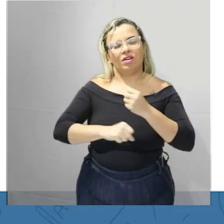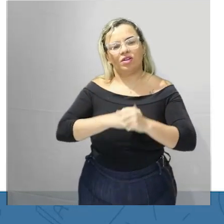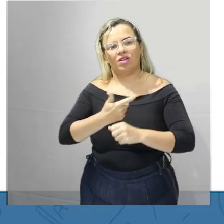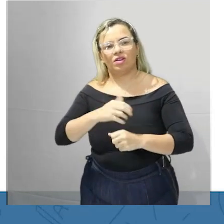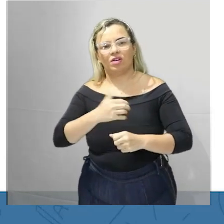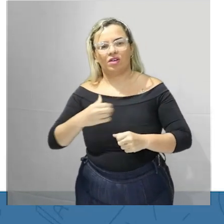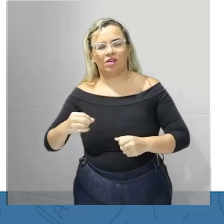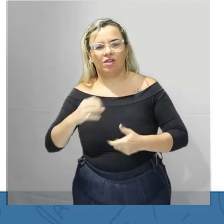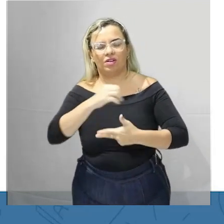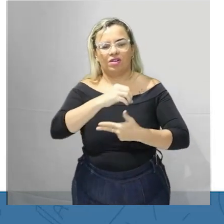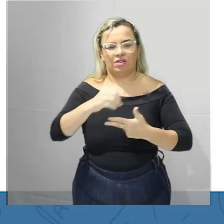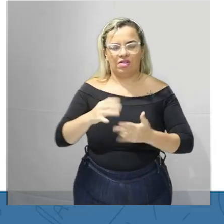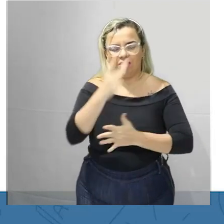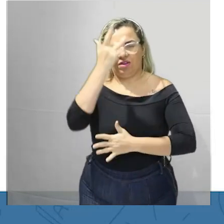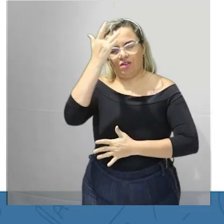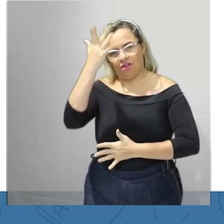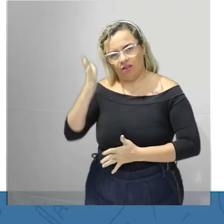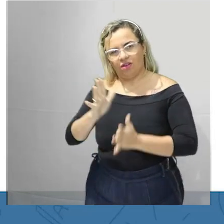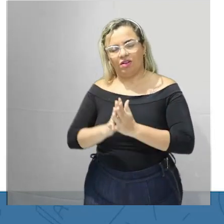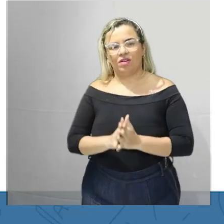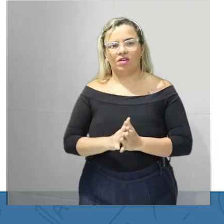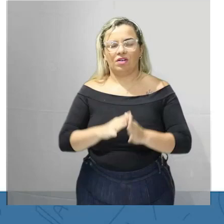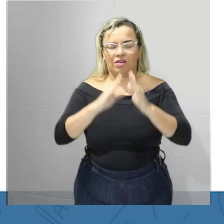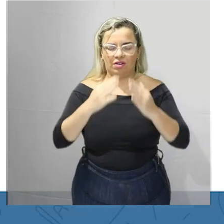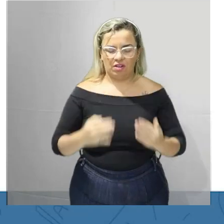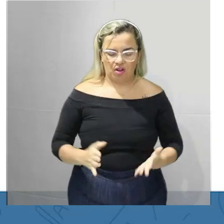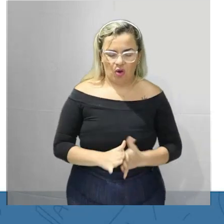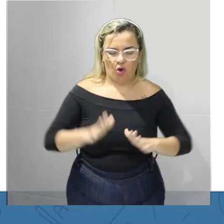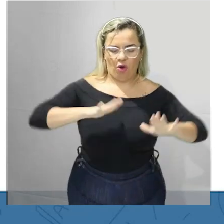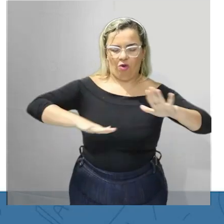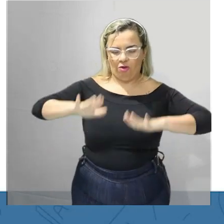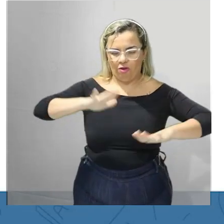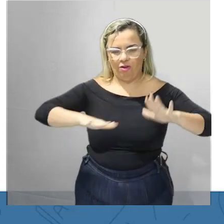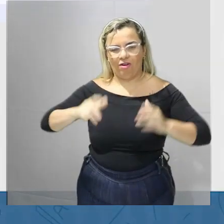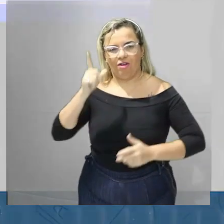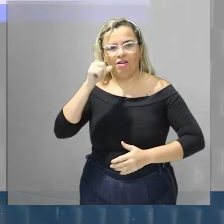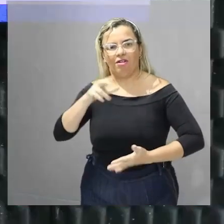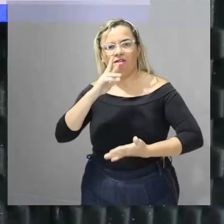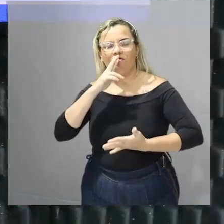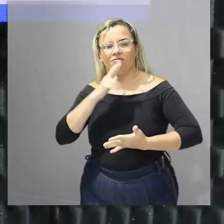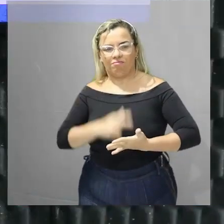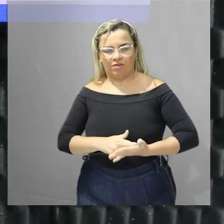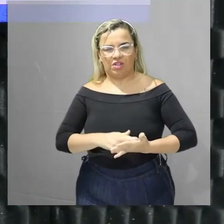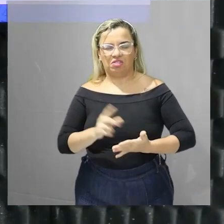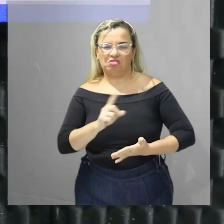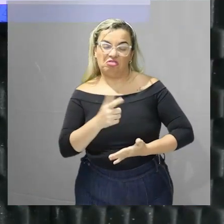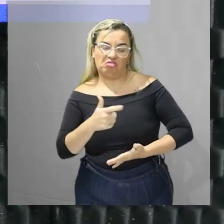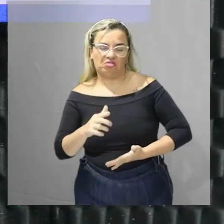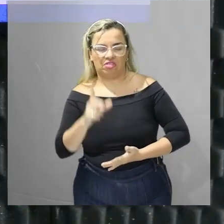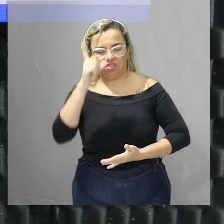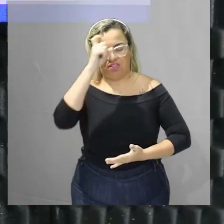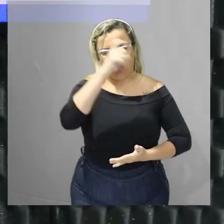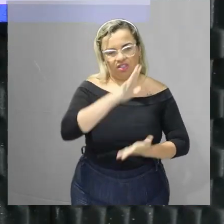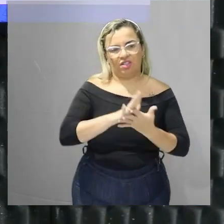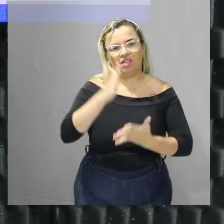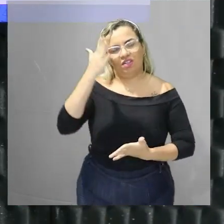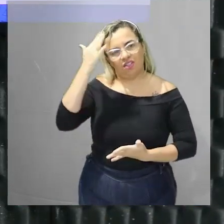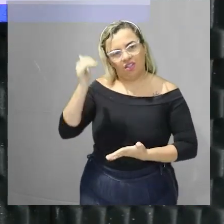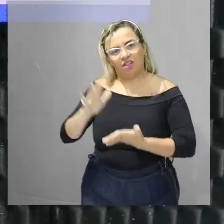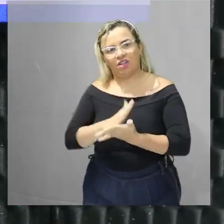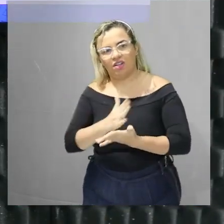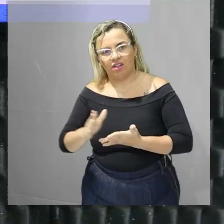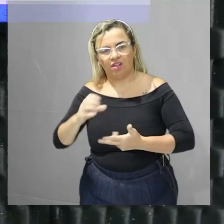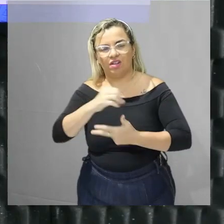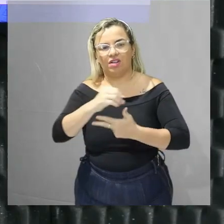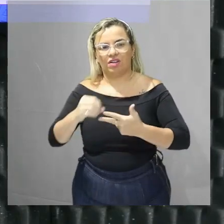vendo? A gente indo por partes, analisando com calma, tu consegue responder essas questões sem muita dificuldade. Eu sei, estudante, que algumas questões do